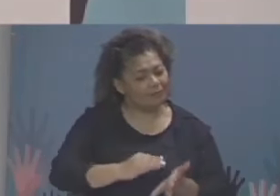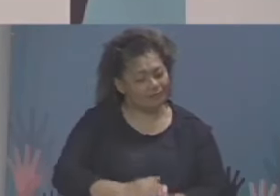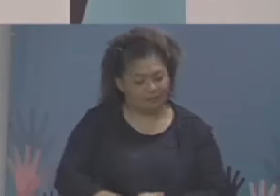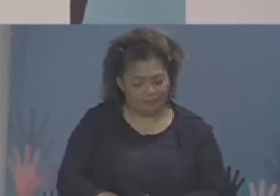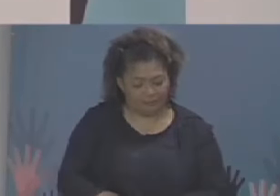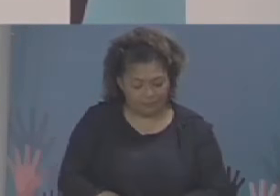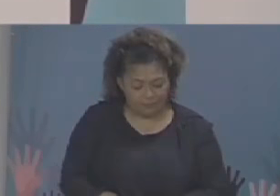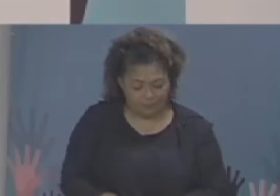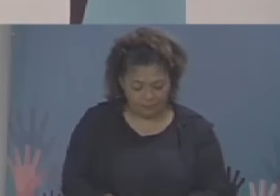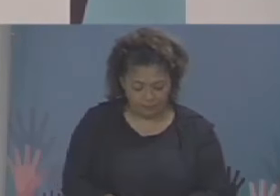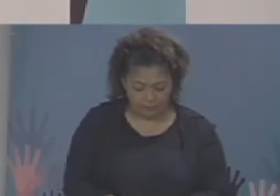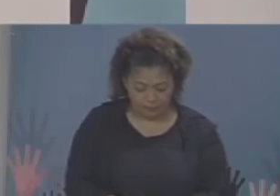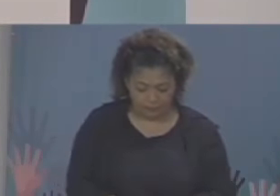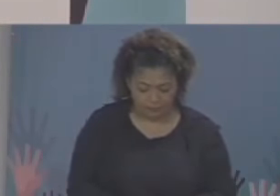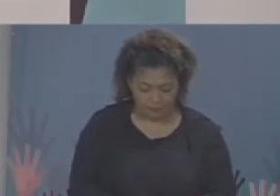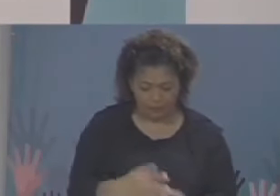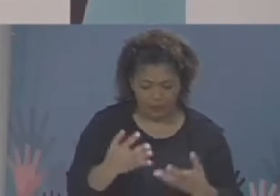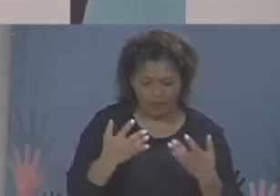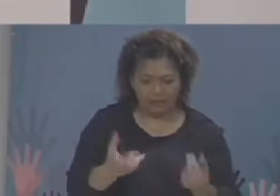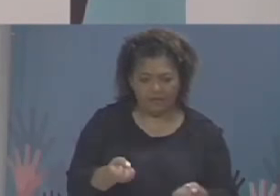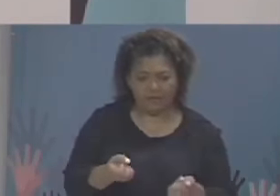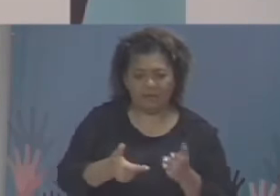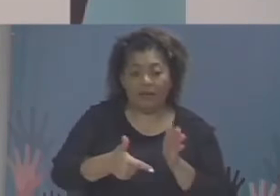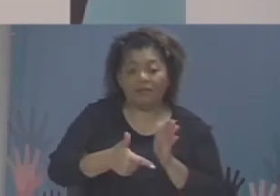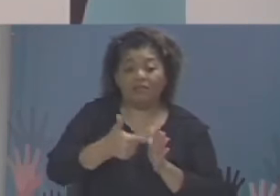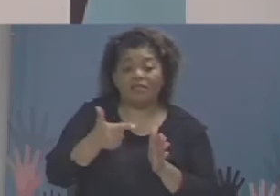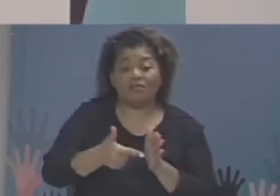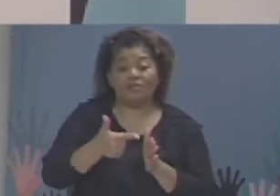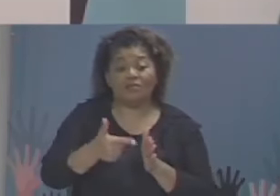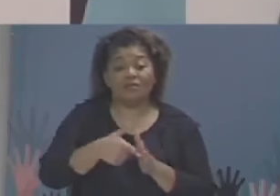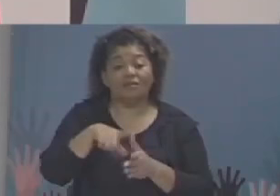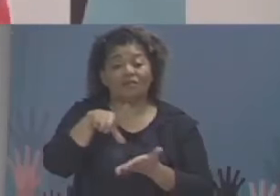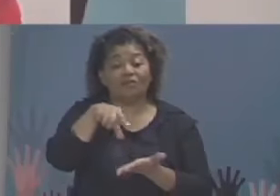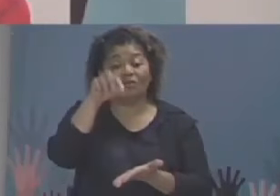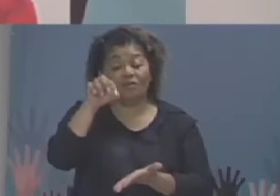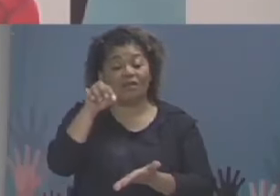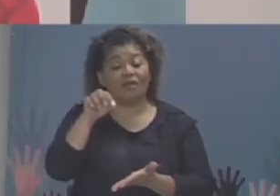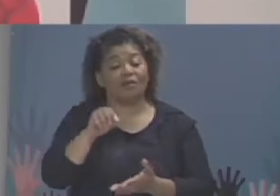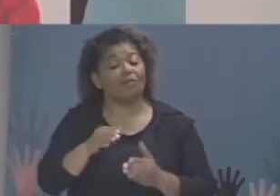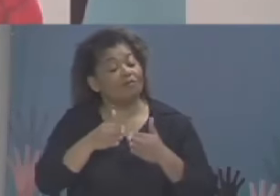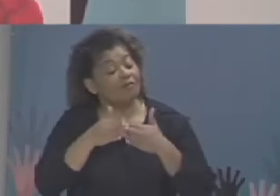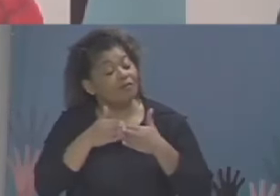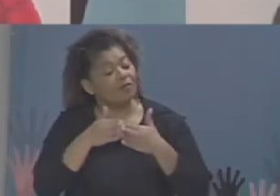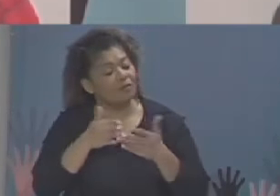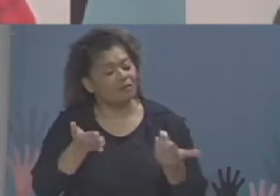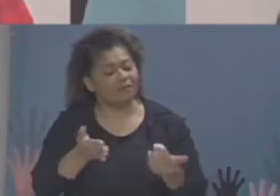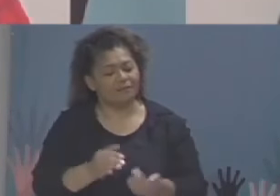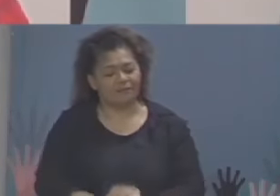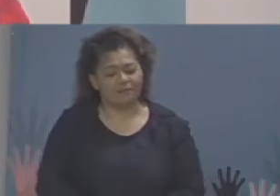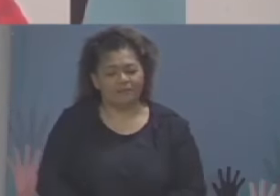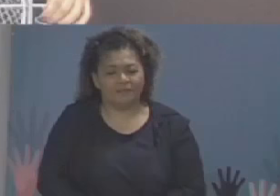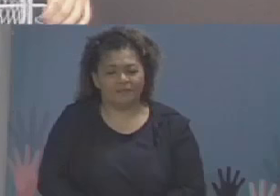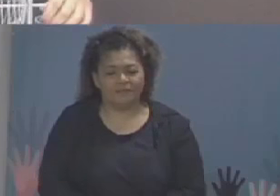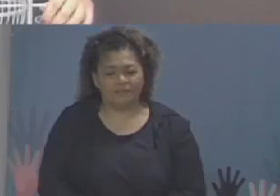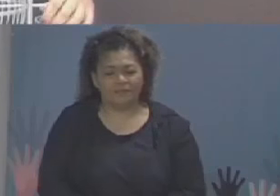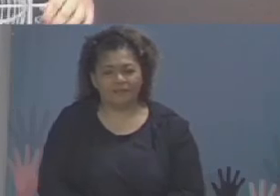Terminando essa etapa, vamos para a segunda rodada de sorteio, por favor, Carolina.